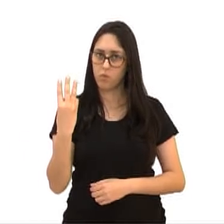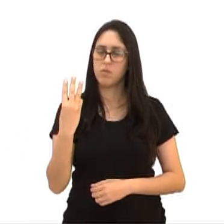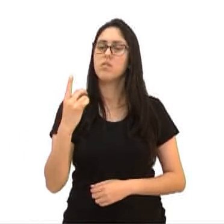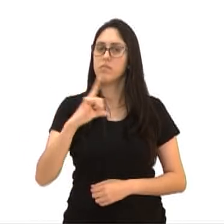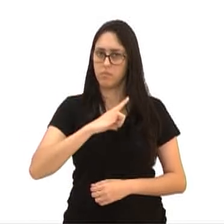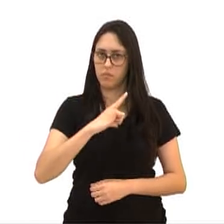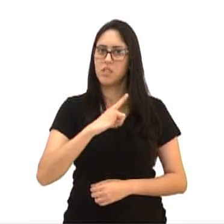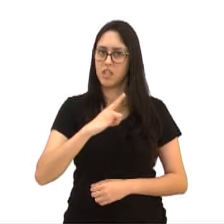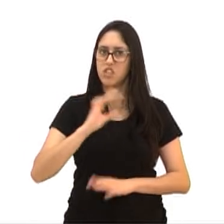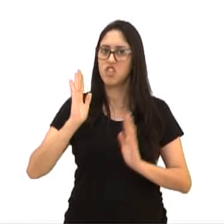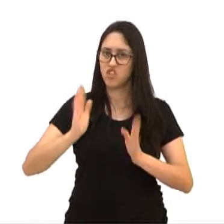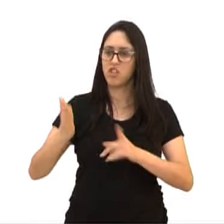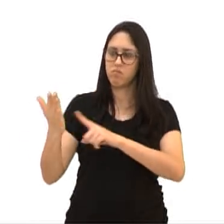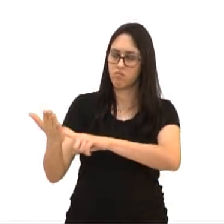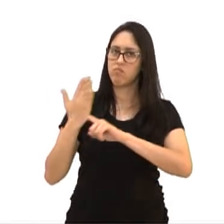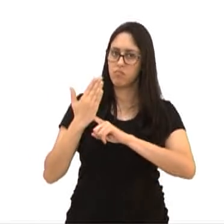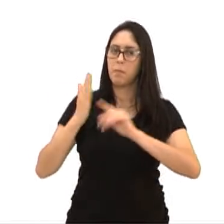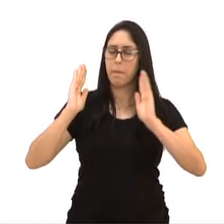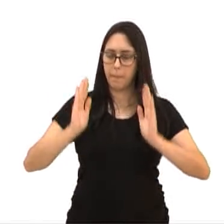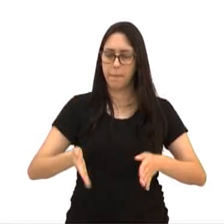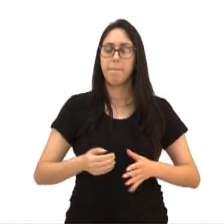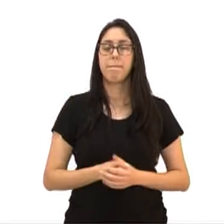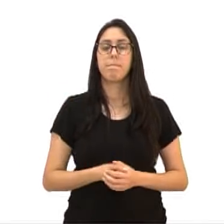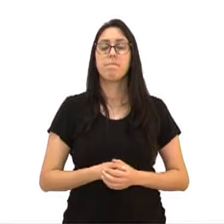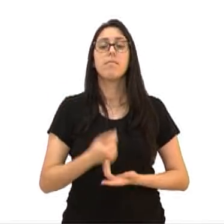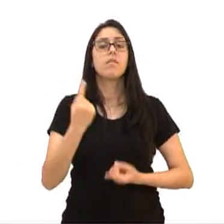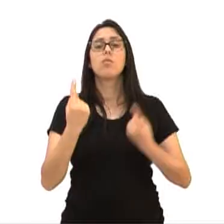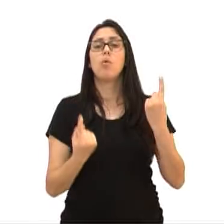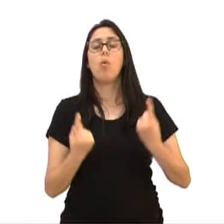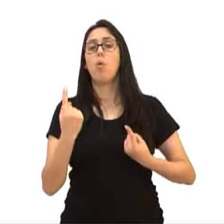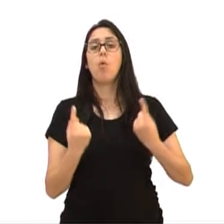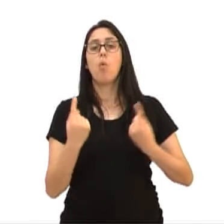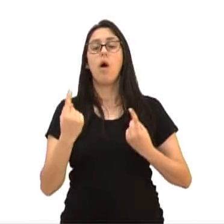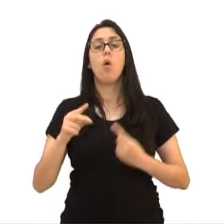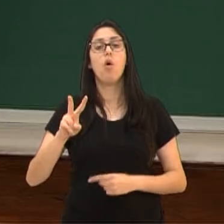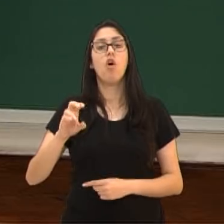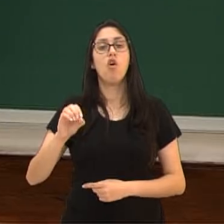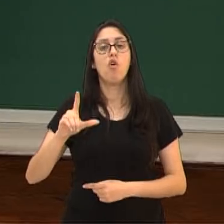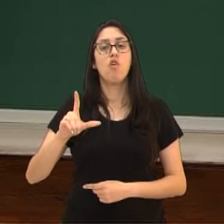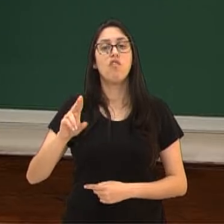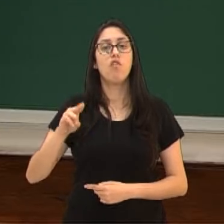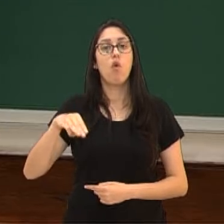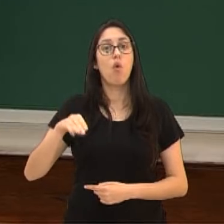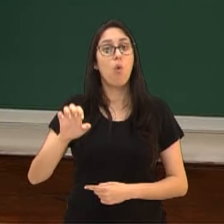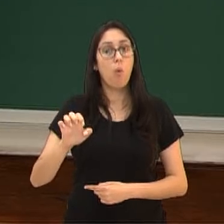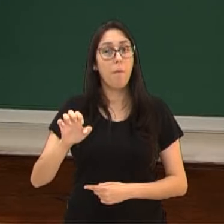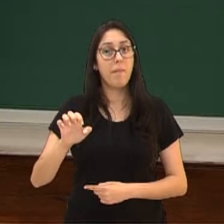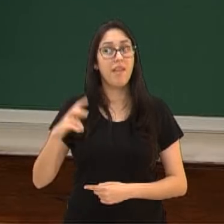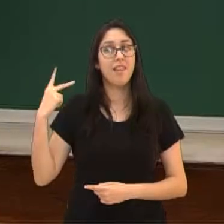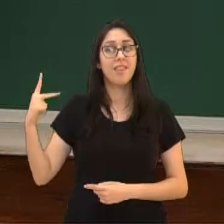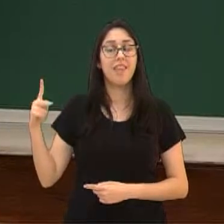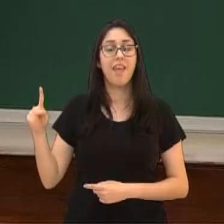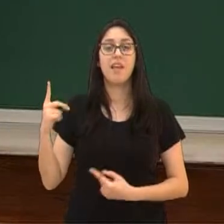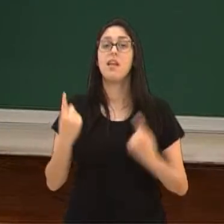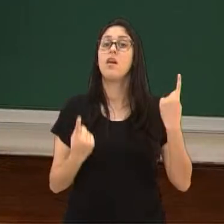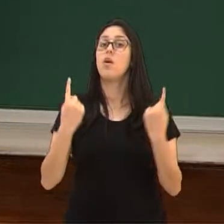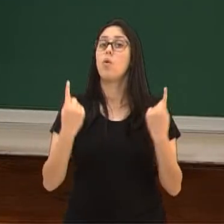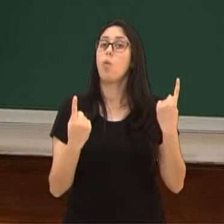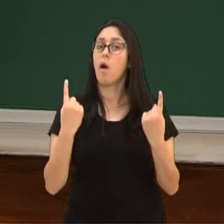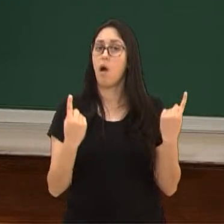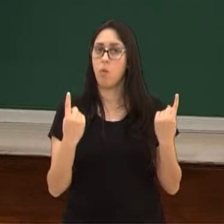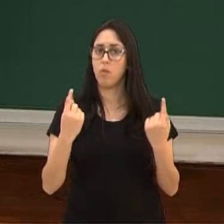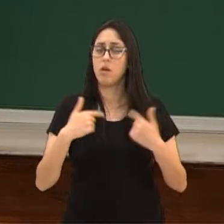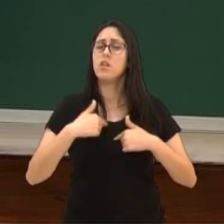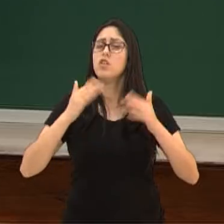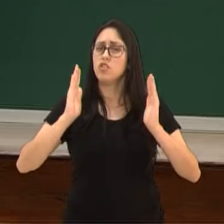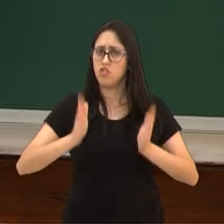1 centímetro cúbico. Qual é a medida do volume desse sólido? Se eu já tenho o volume de